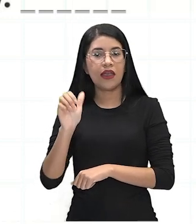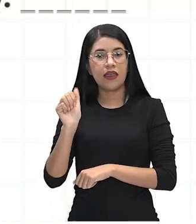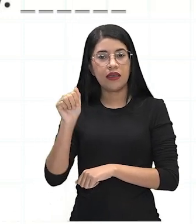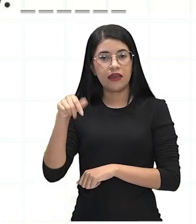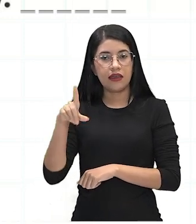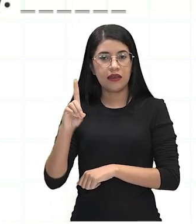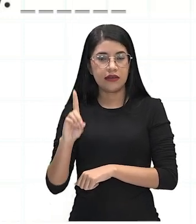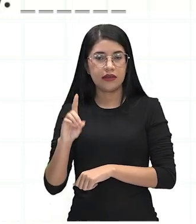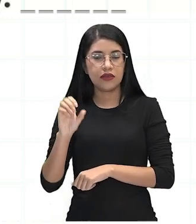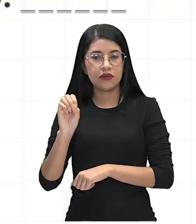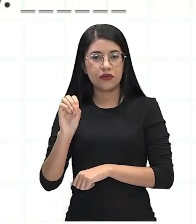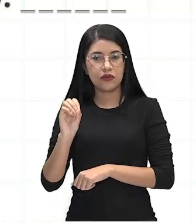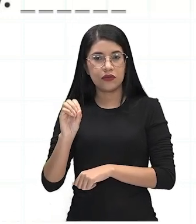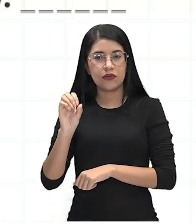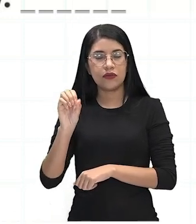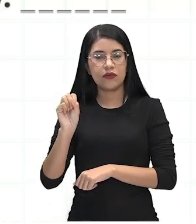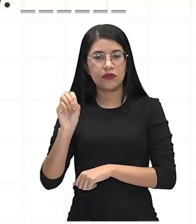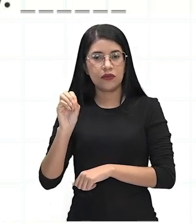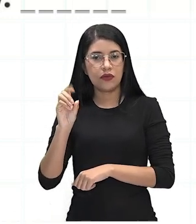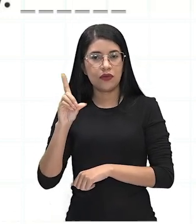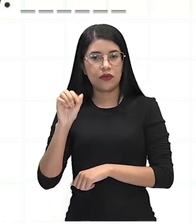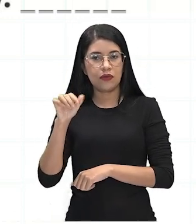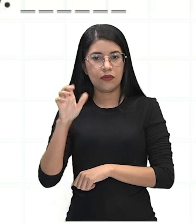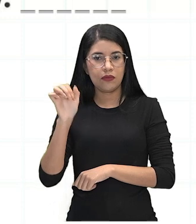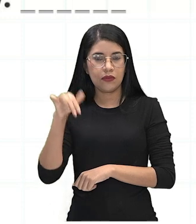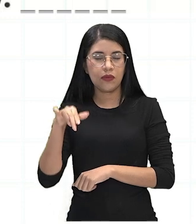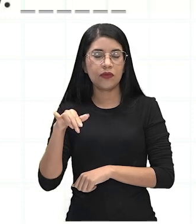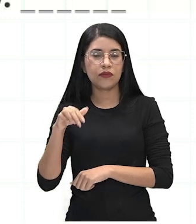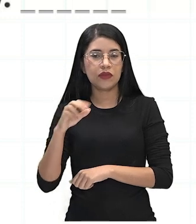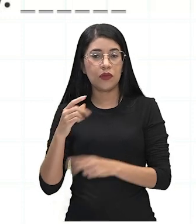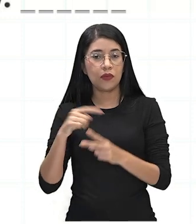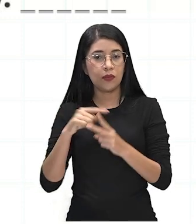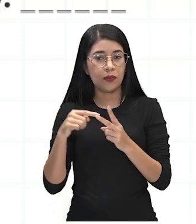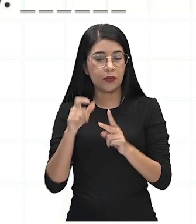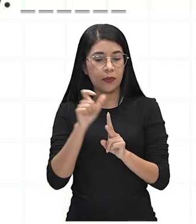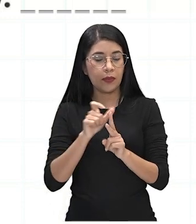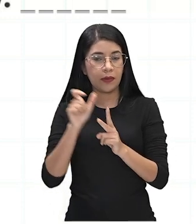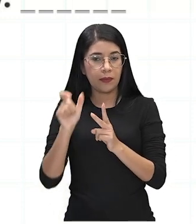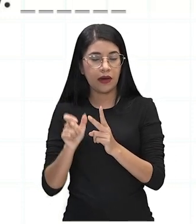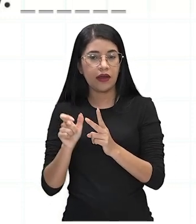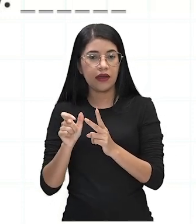pessoas. Qual é o pronome que eu vou substituir